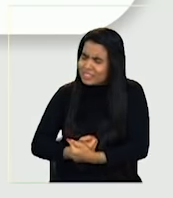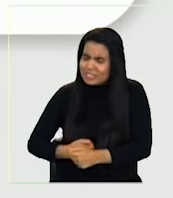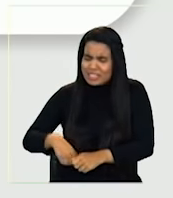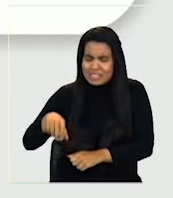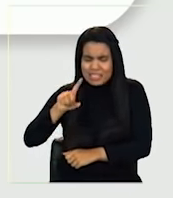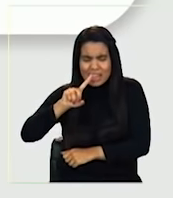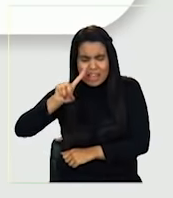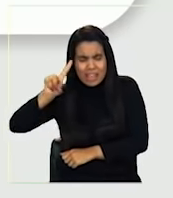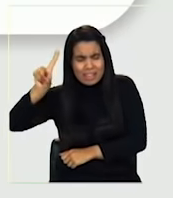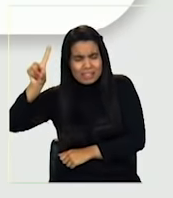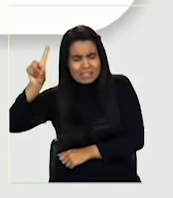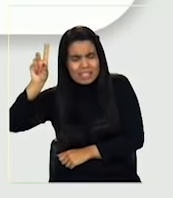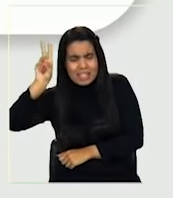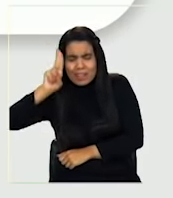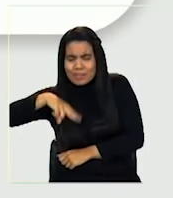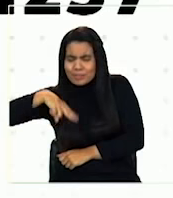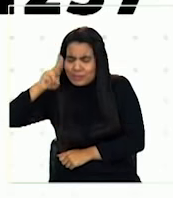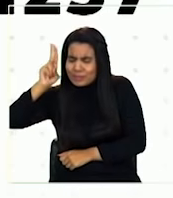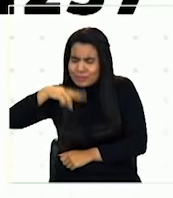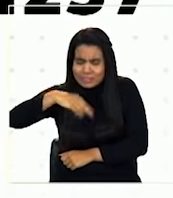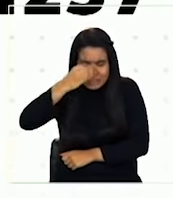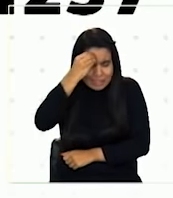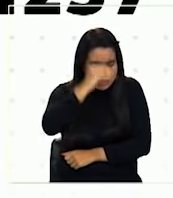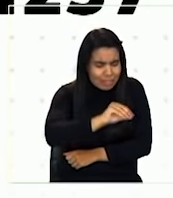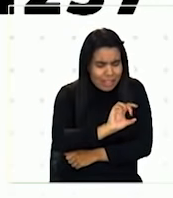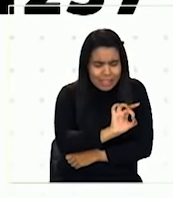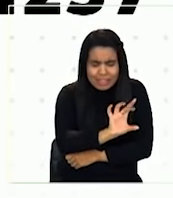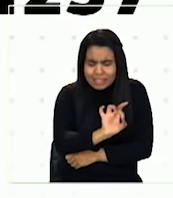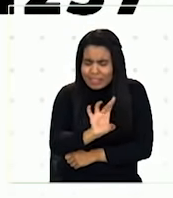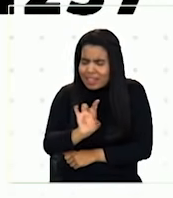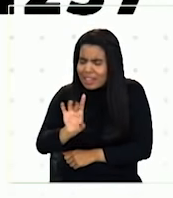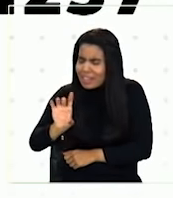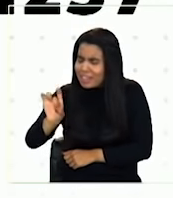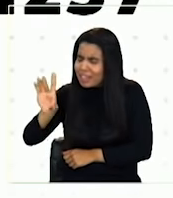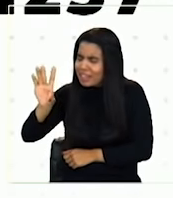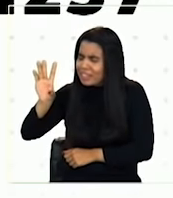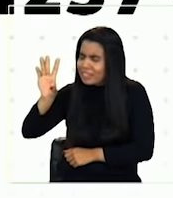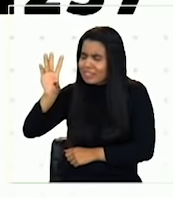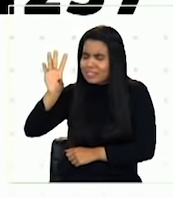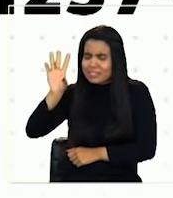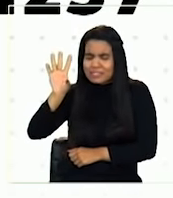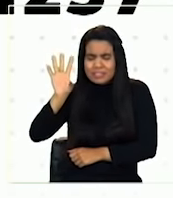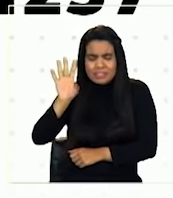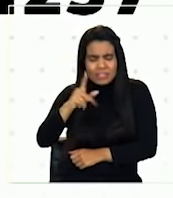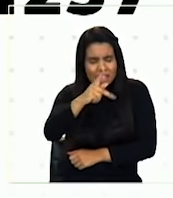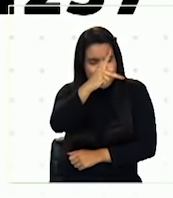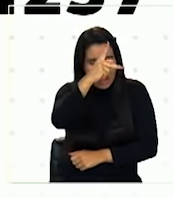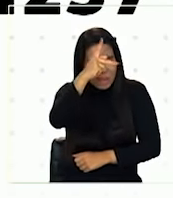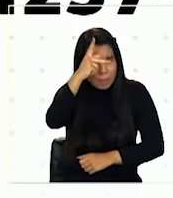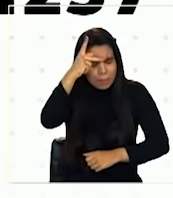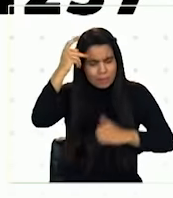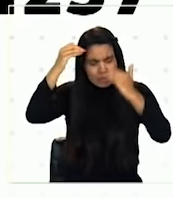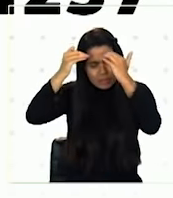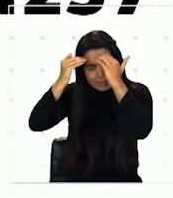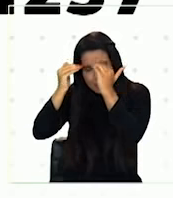Não negará bem algum aos que vivem